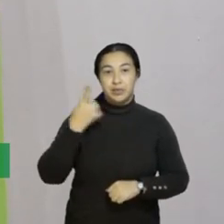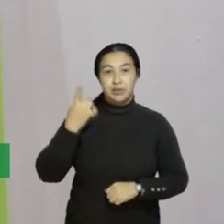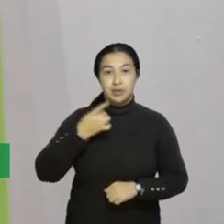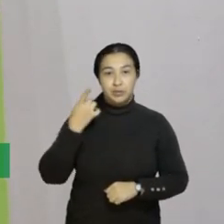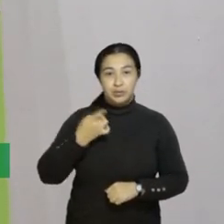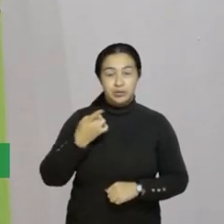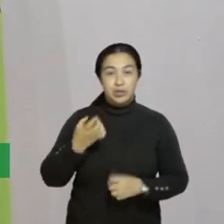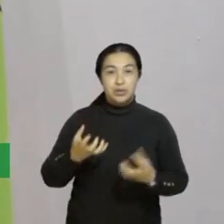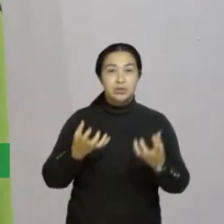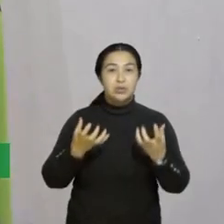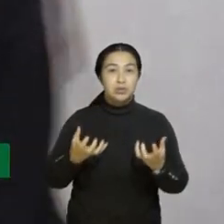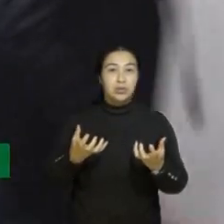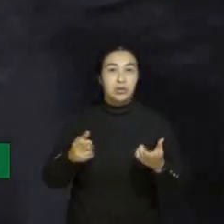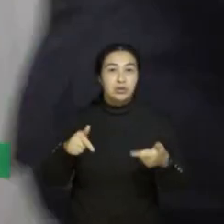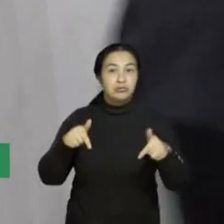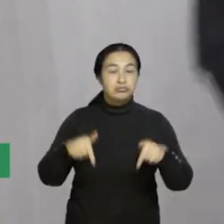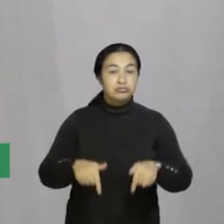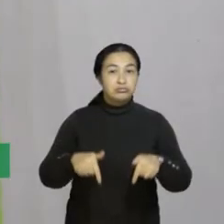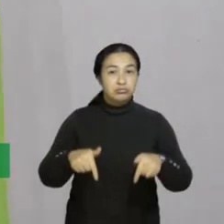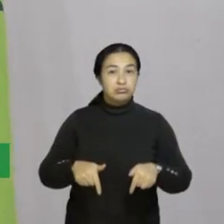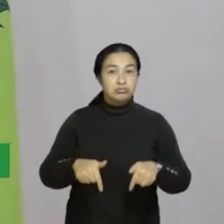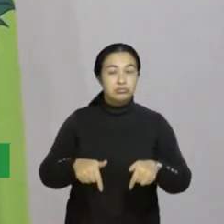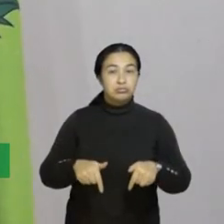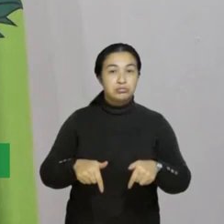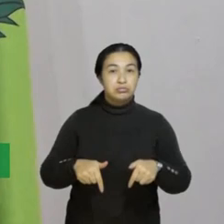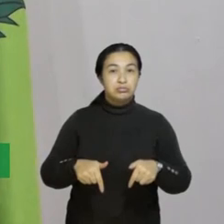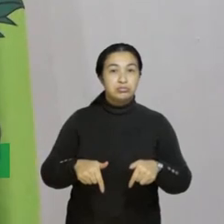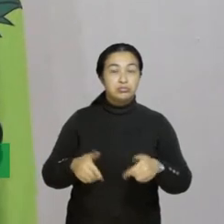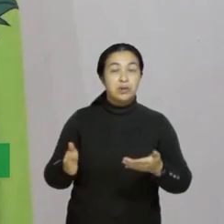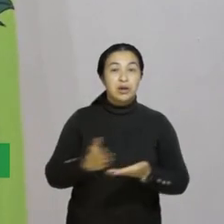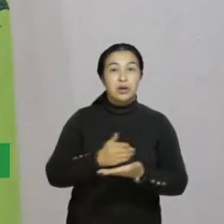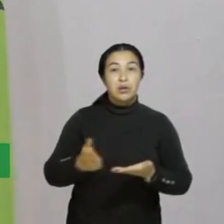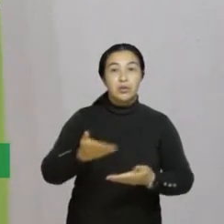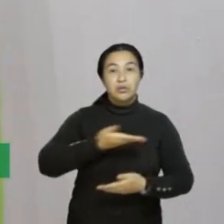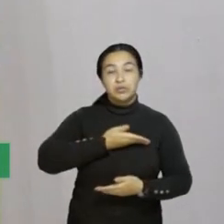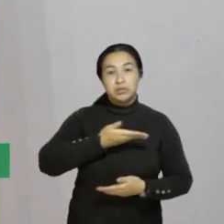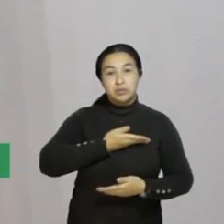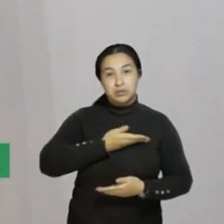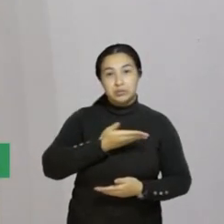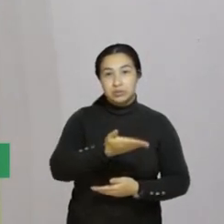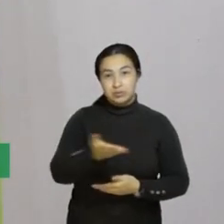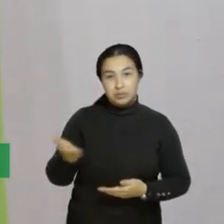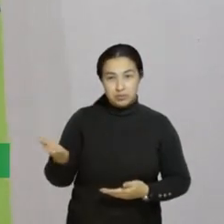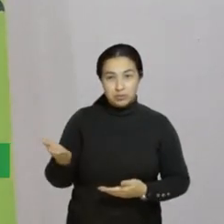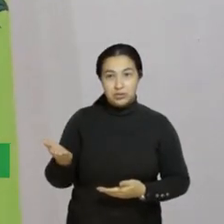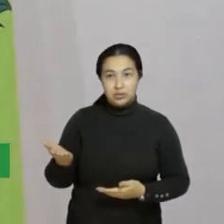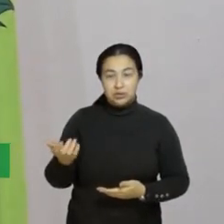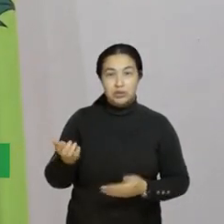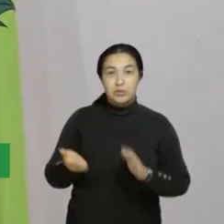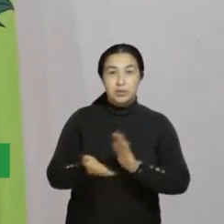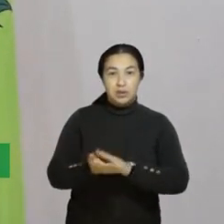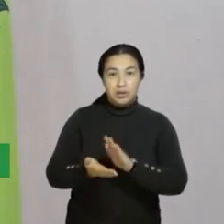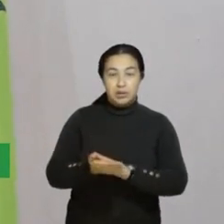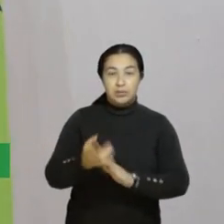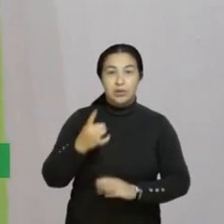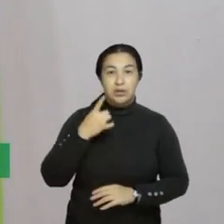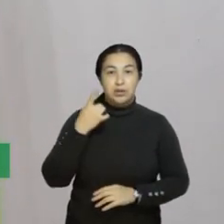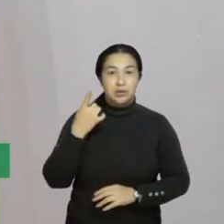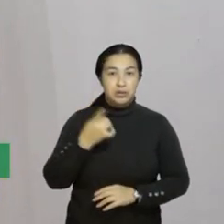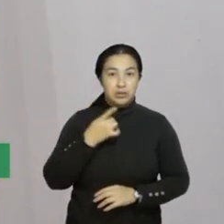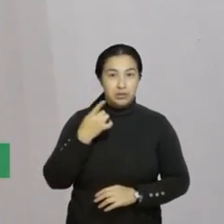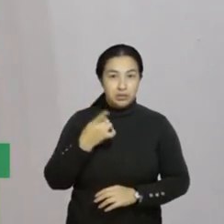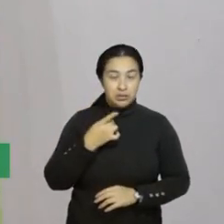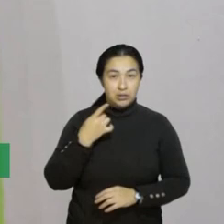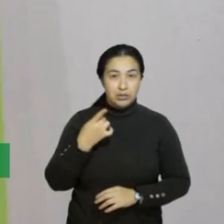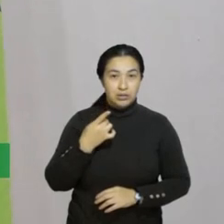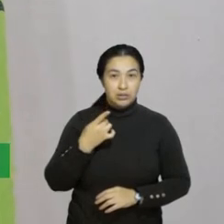Eu quero aqui colaborar com a fala de alguns dos amigos e quero começar parabenizando aqui publicamente